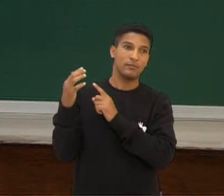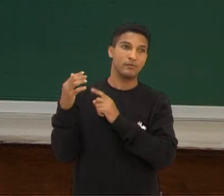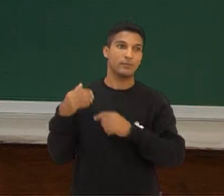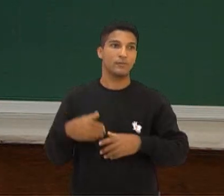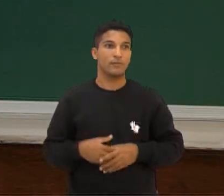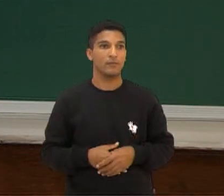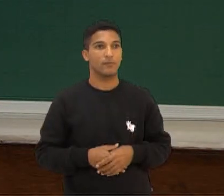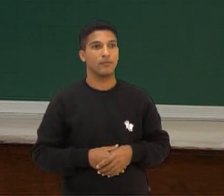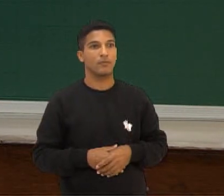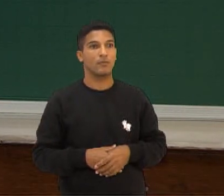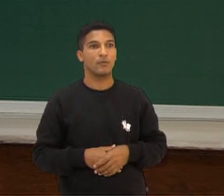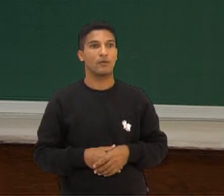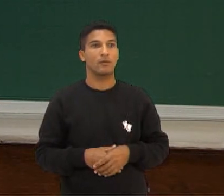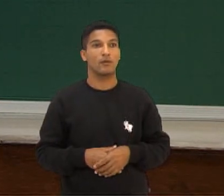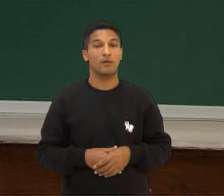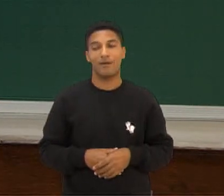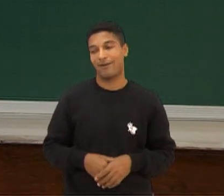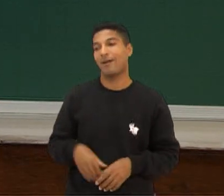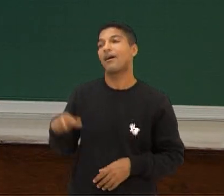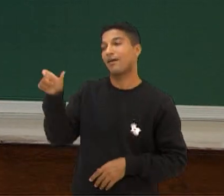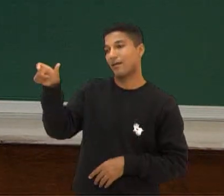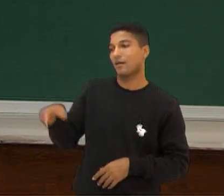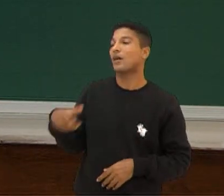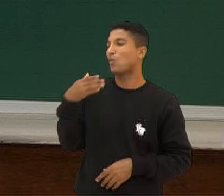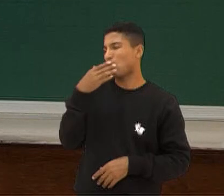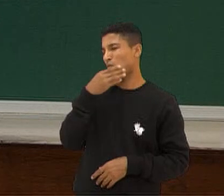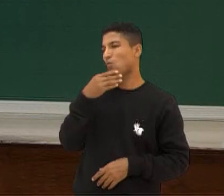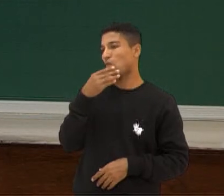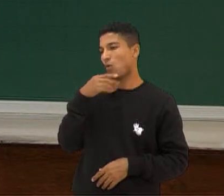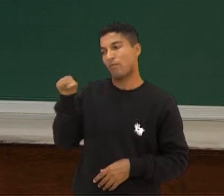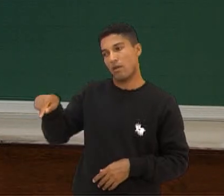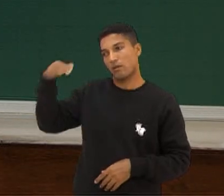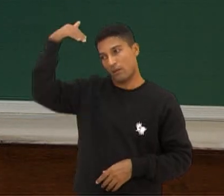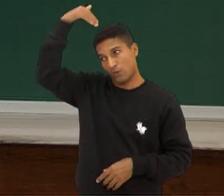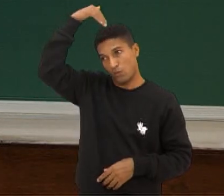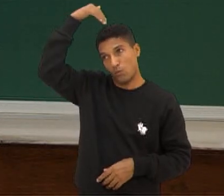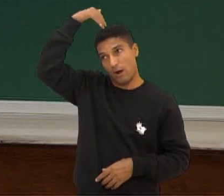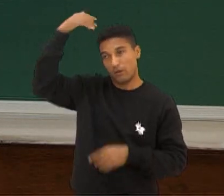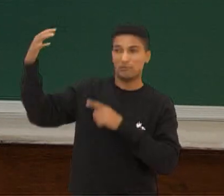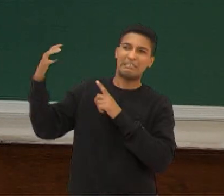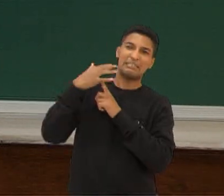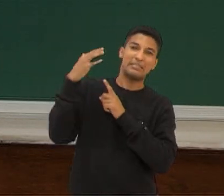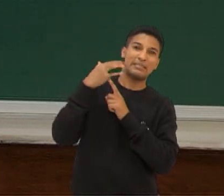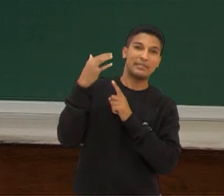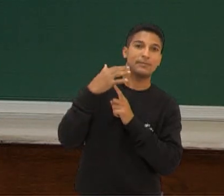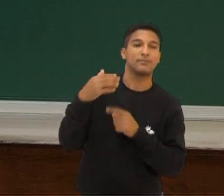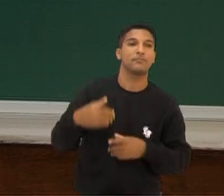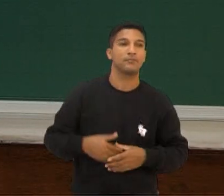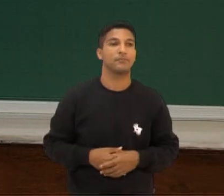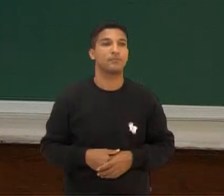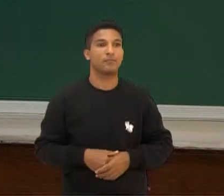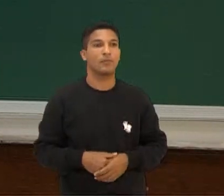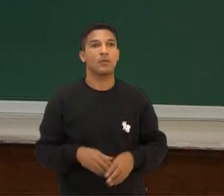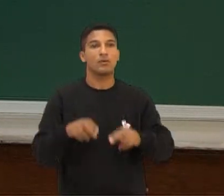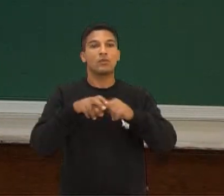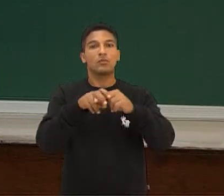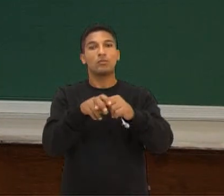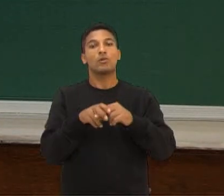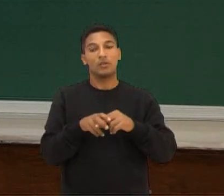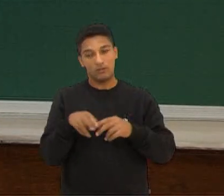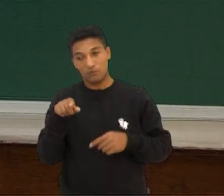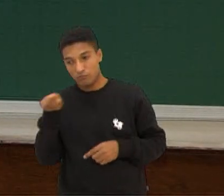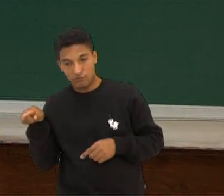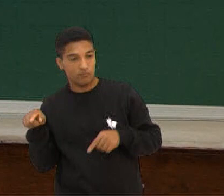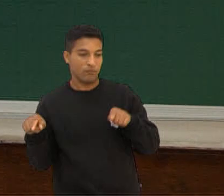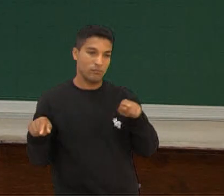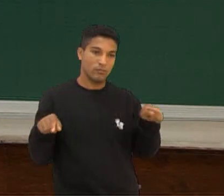assim muito facinho. Uma vai estar entre vírgulas e a outra não. Então é muito fácil de